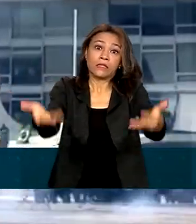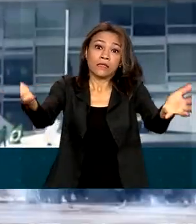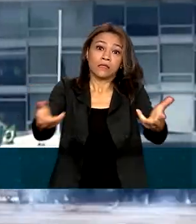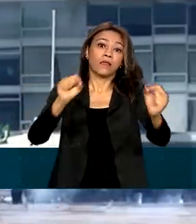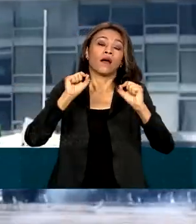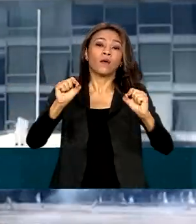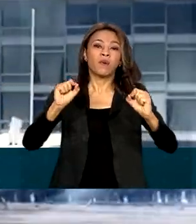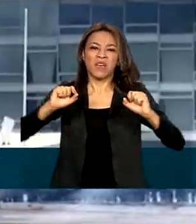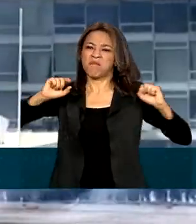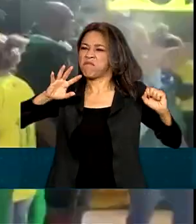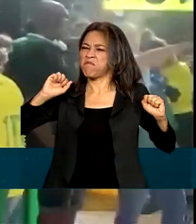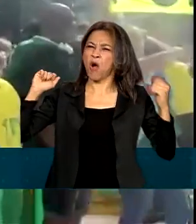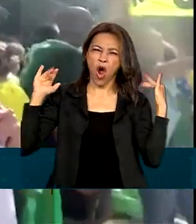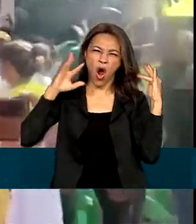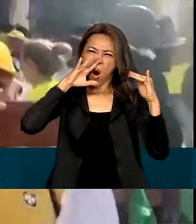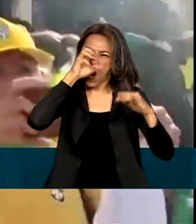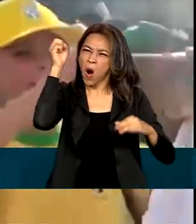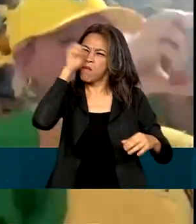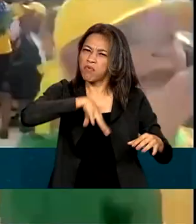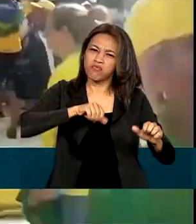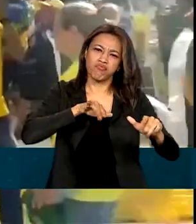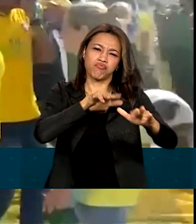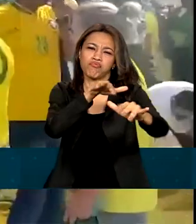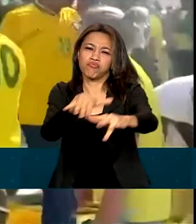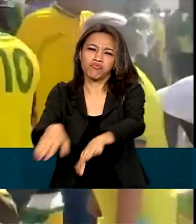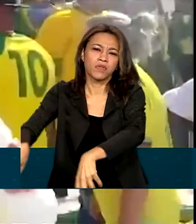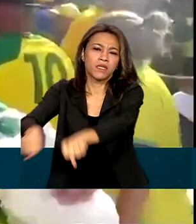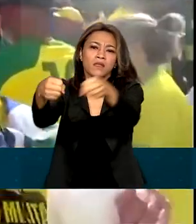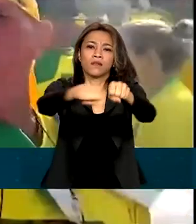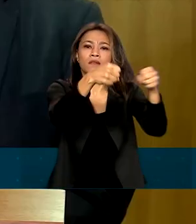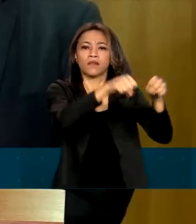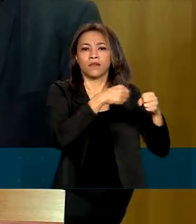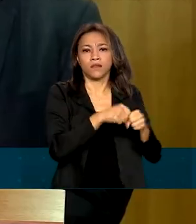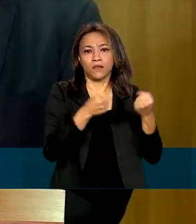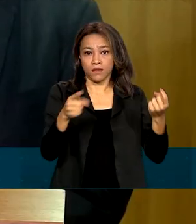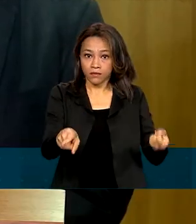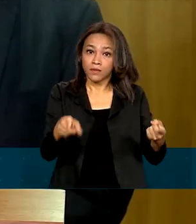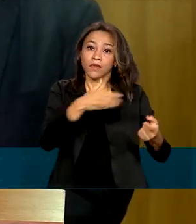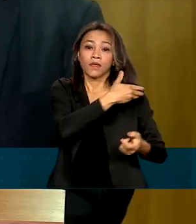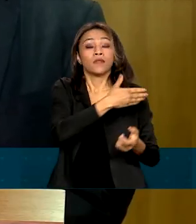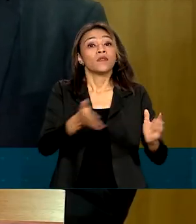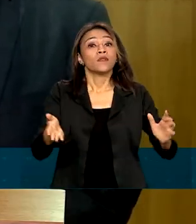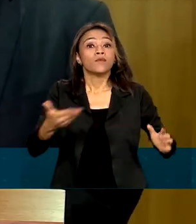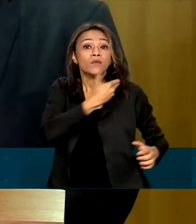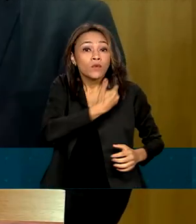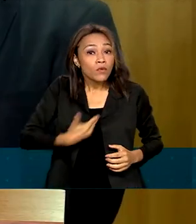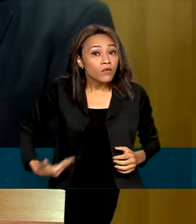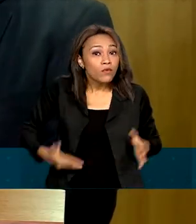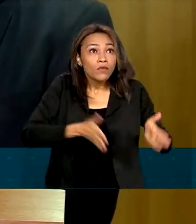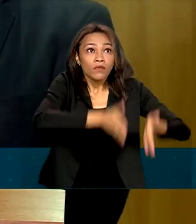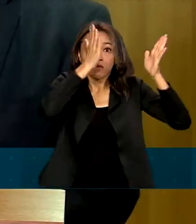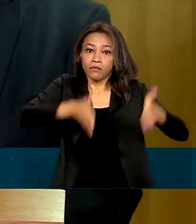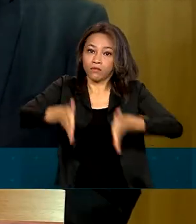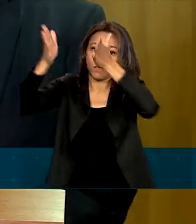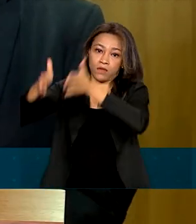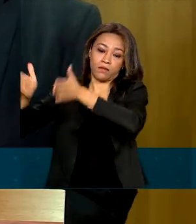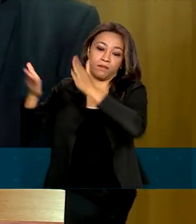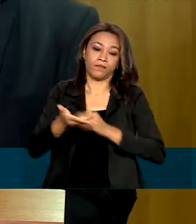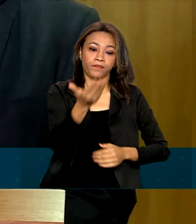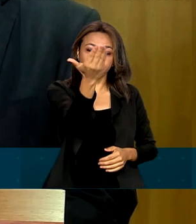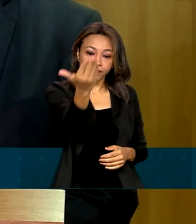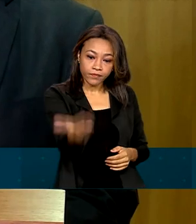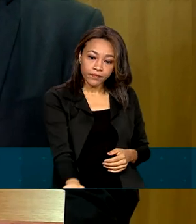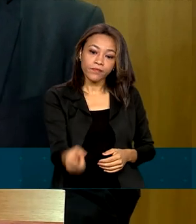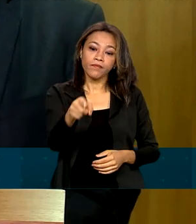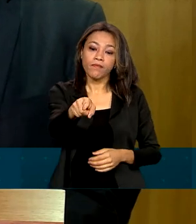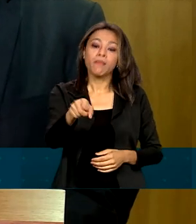de invasão e depredação de prédios públicos. O ministro das Relações Institucionais, Alexandre